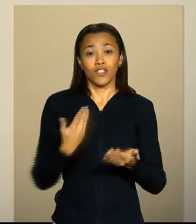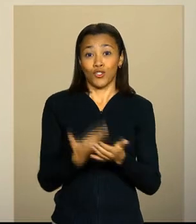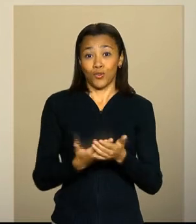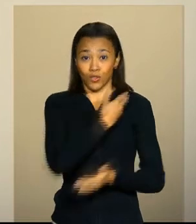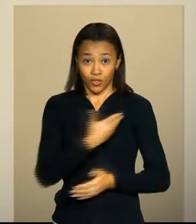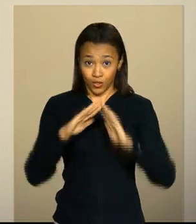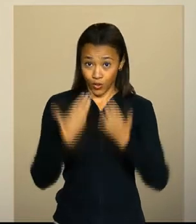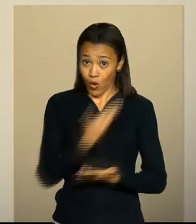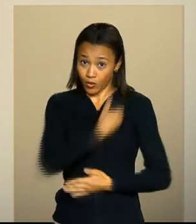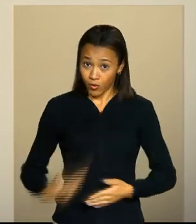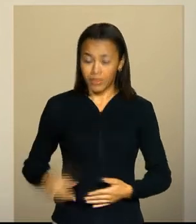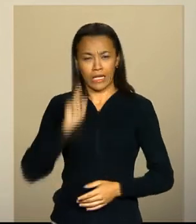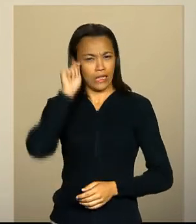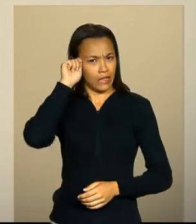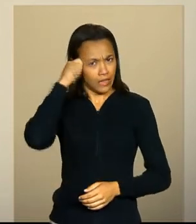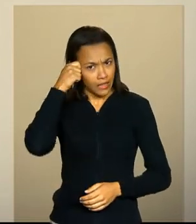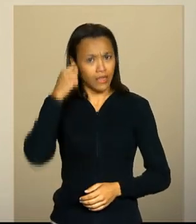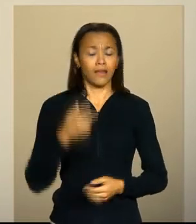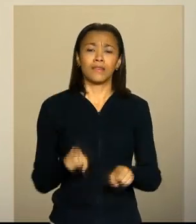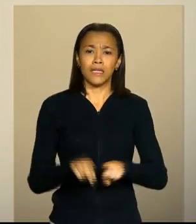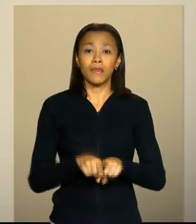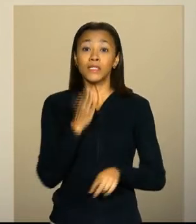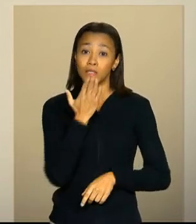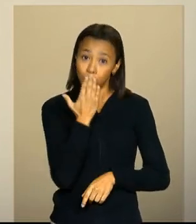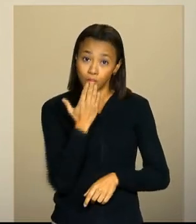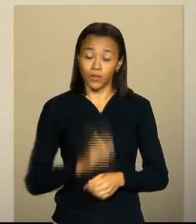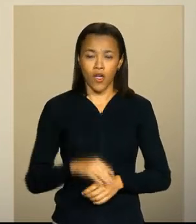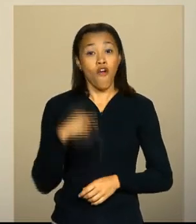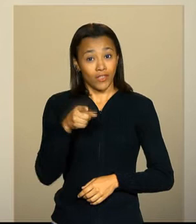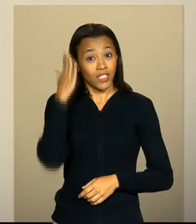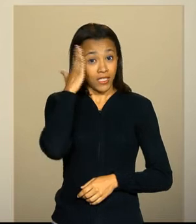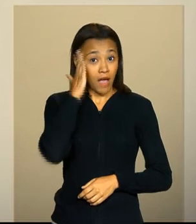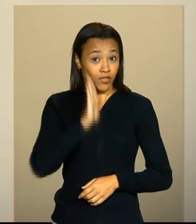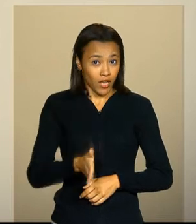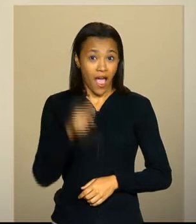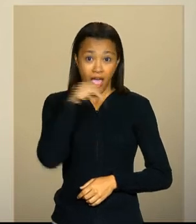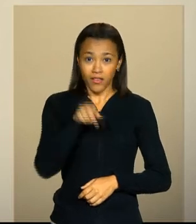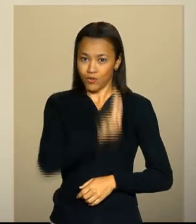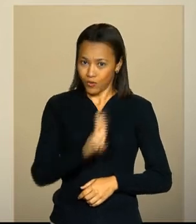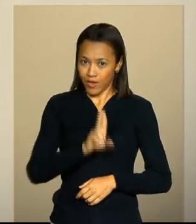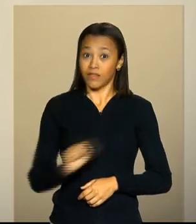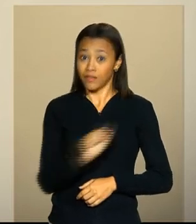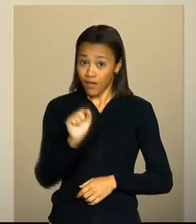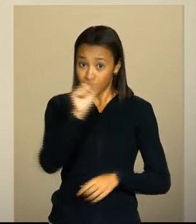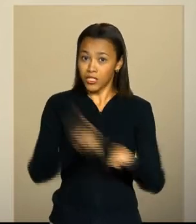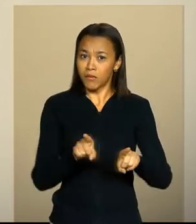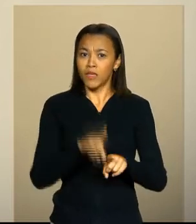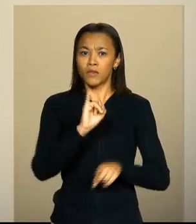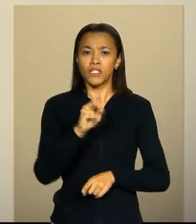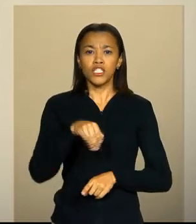públicas para os negros e para os índios Como você sabe essas o Asus